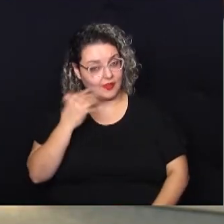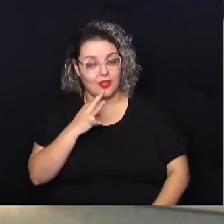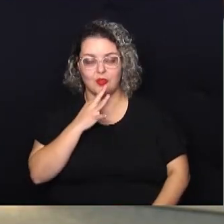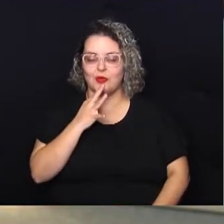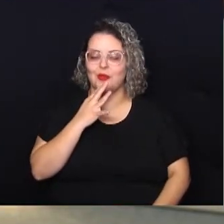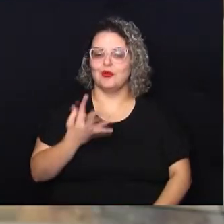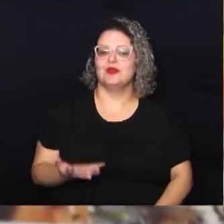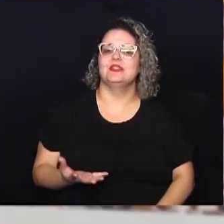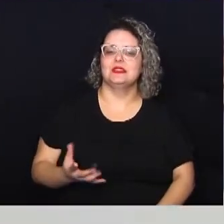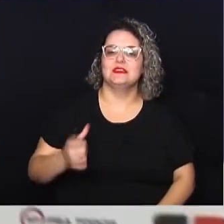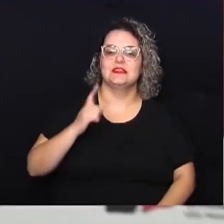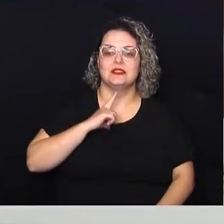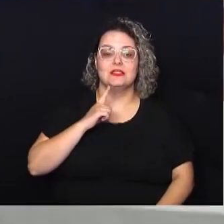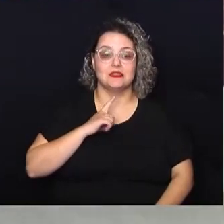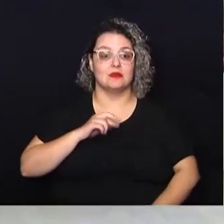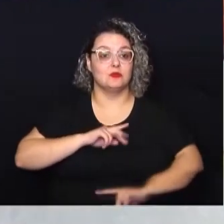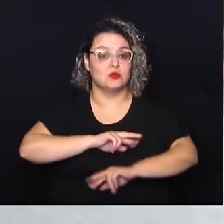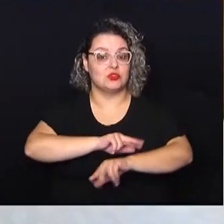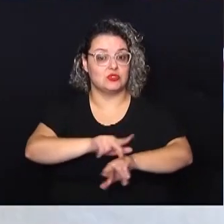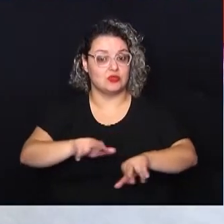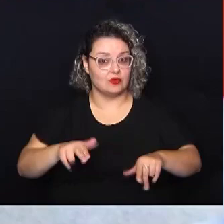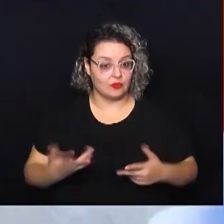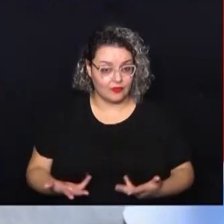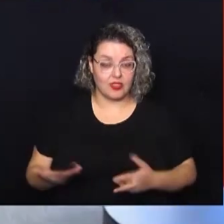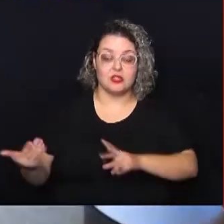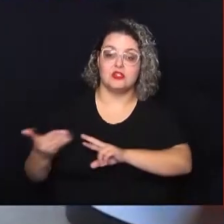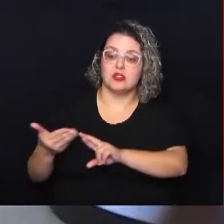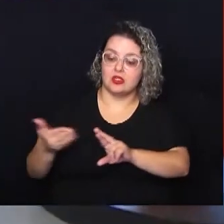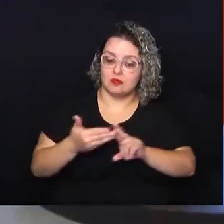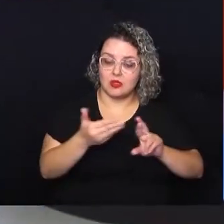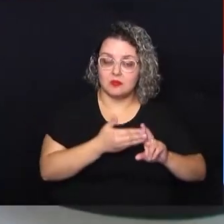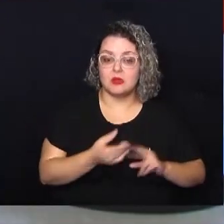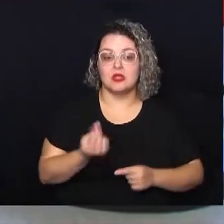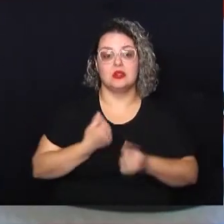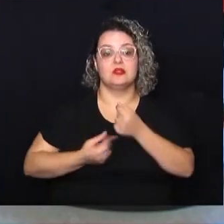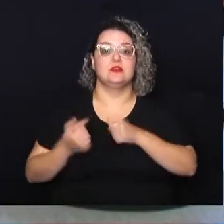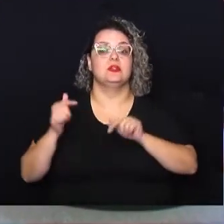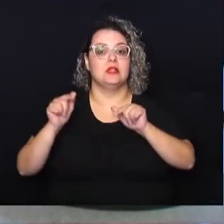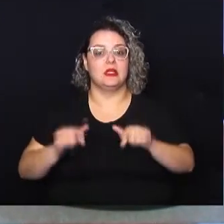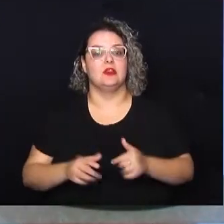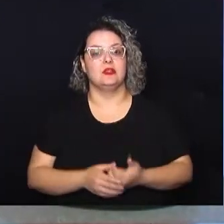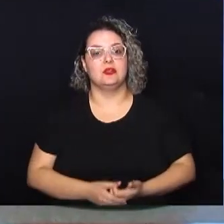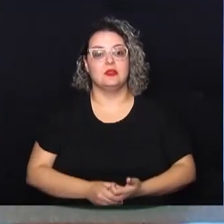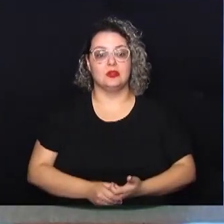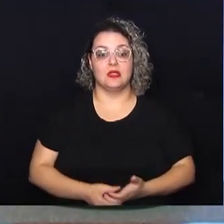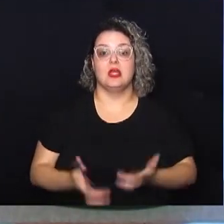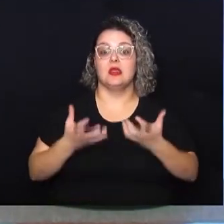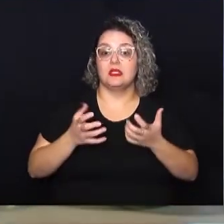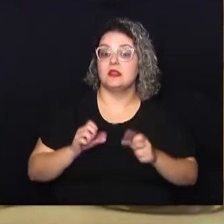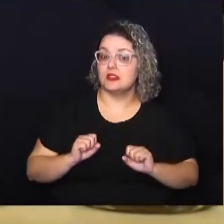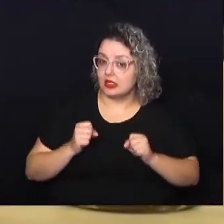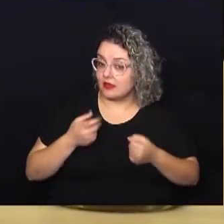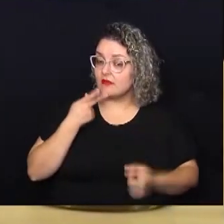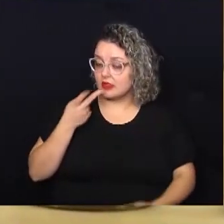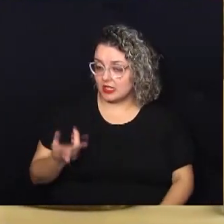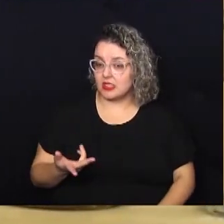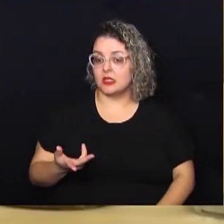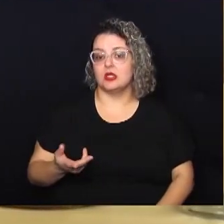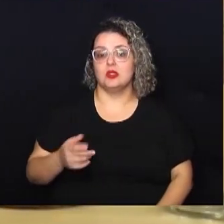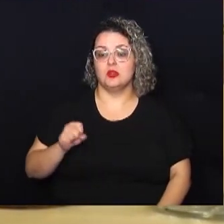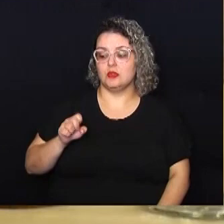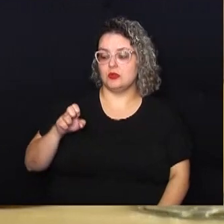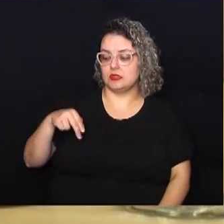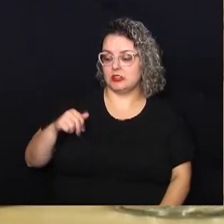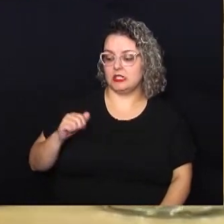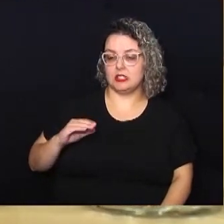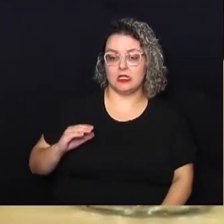conhecer, temos muitos representantes da economia local. Eu queria reforçar também, né, que o Senac está